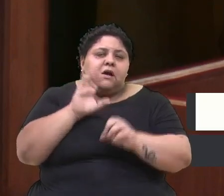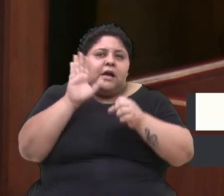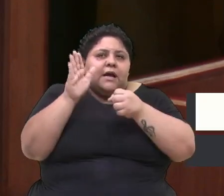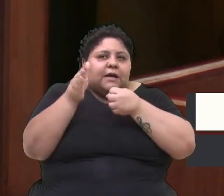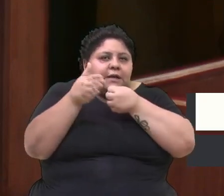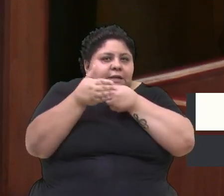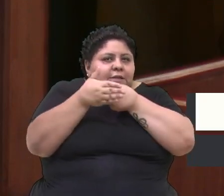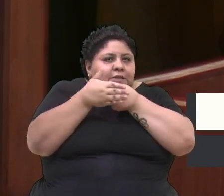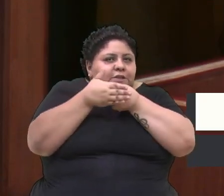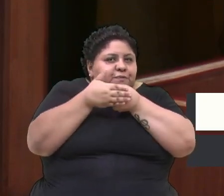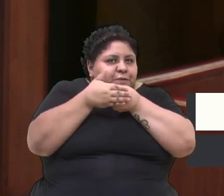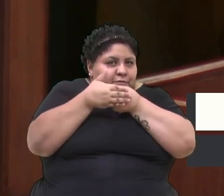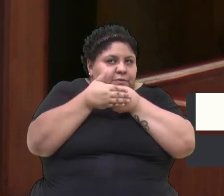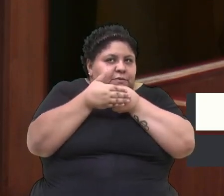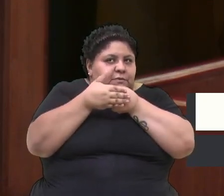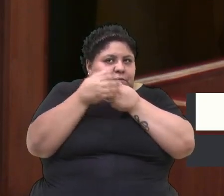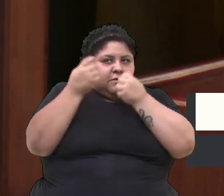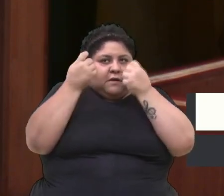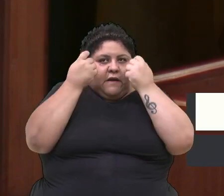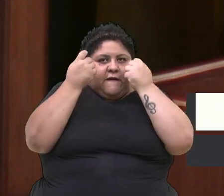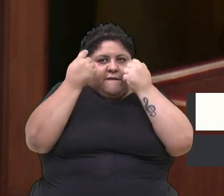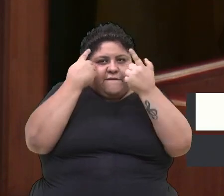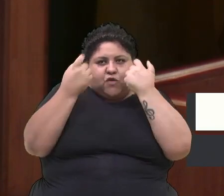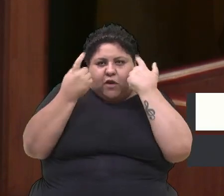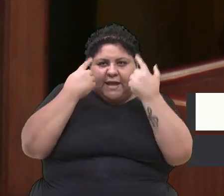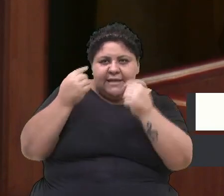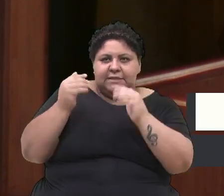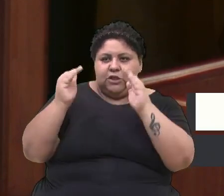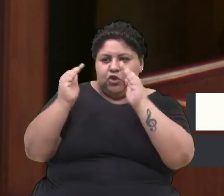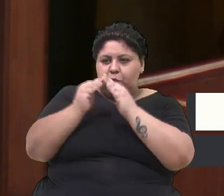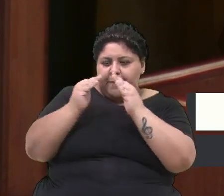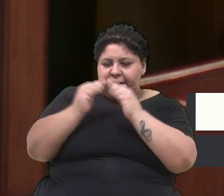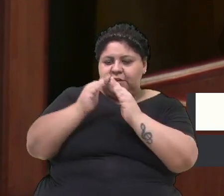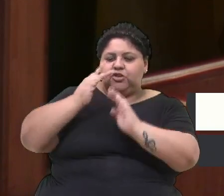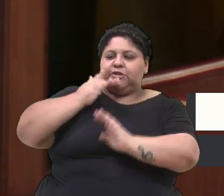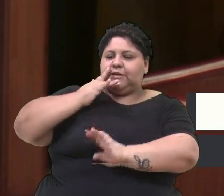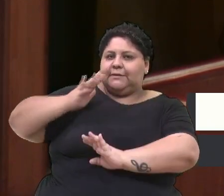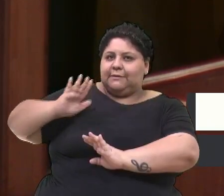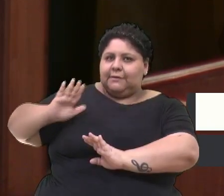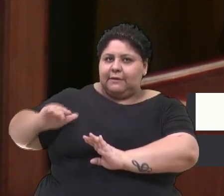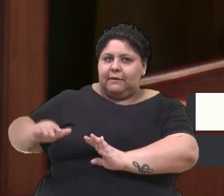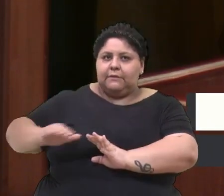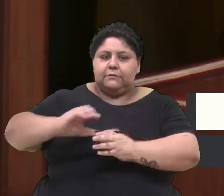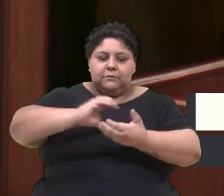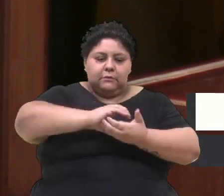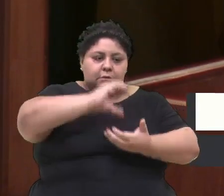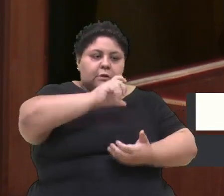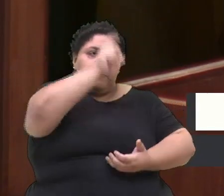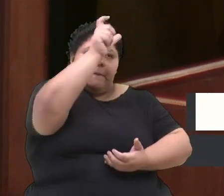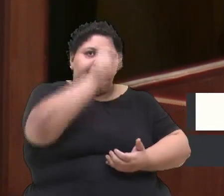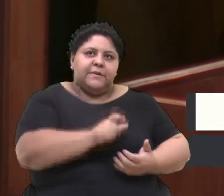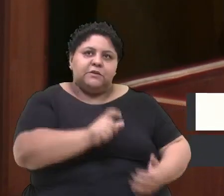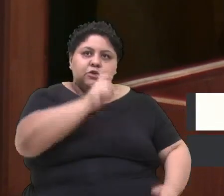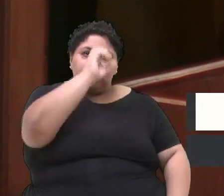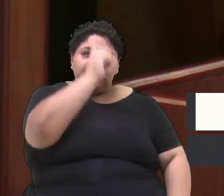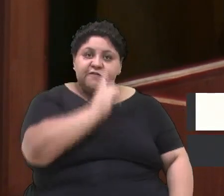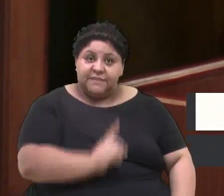da violência doméstica, crianças, idosos, pessoas com